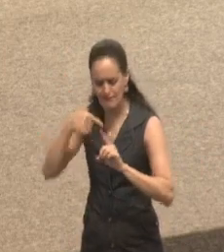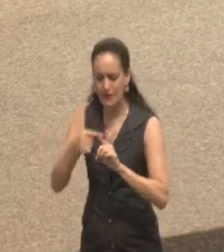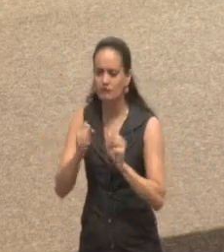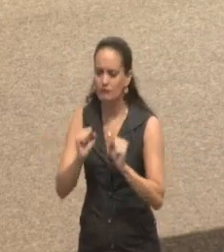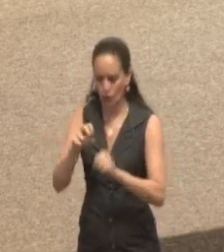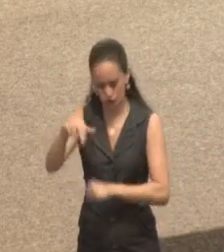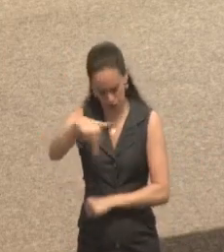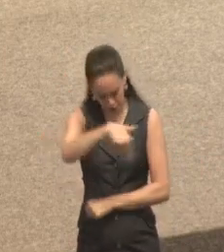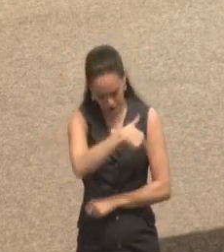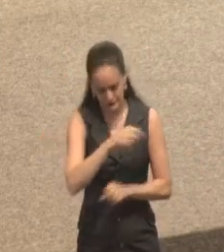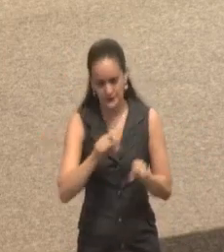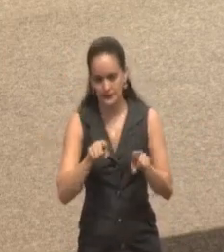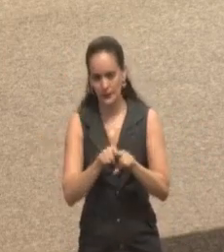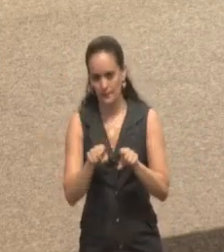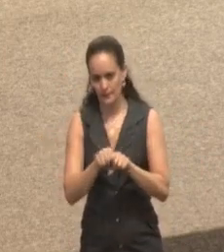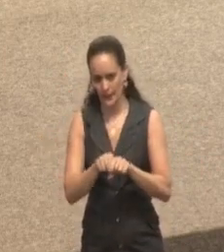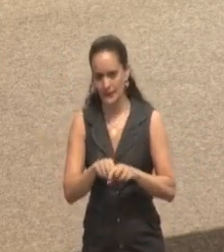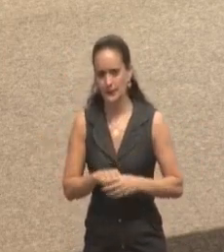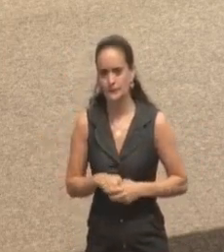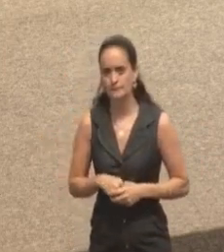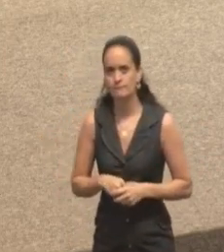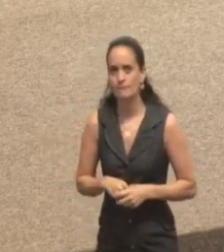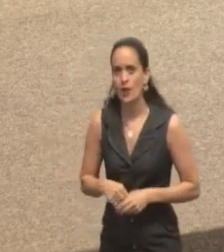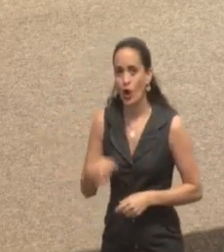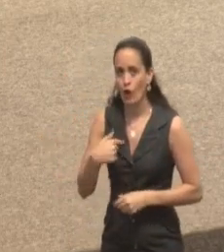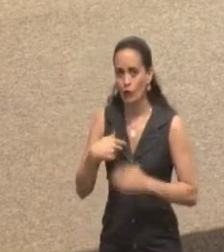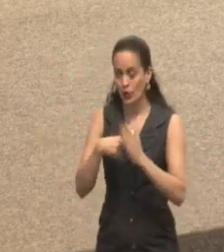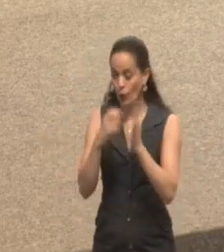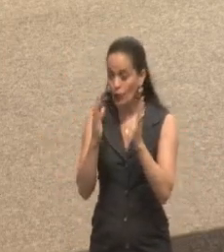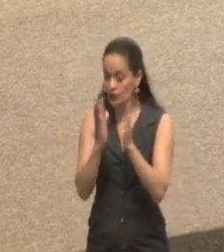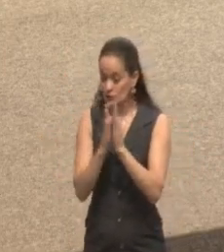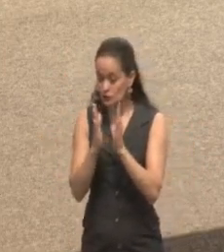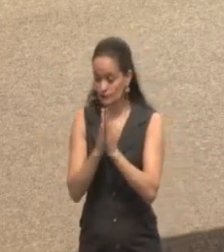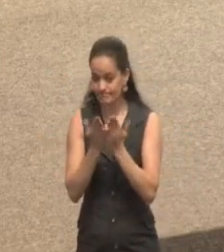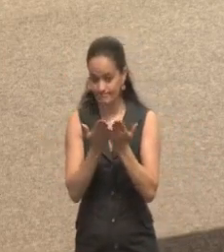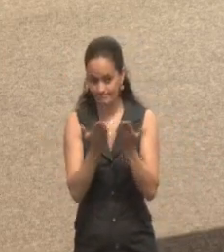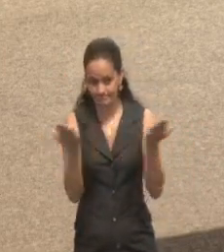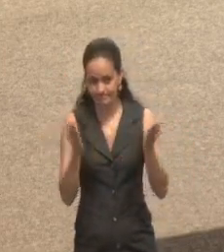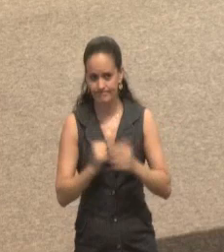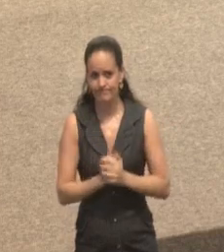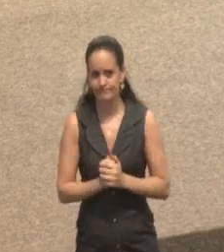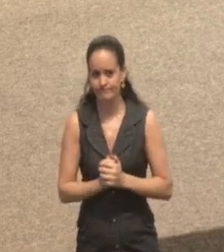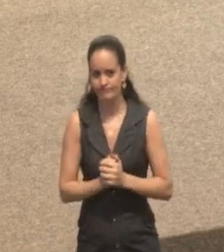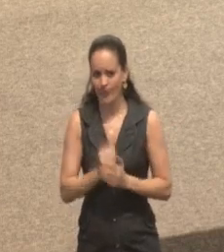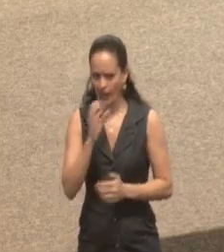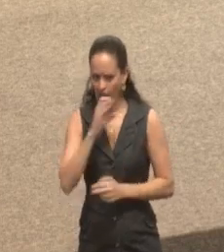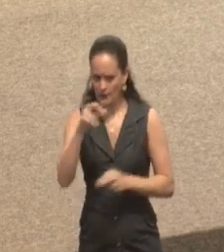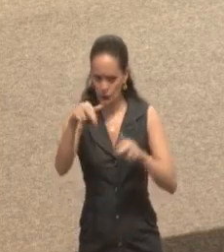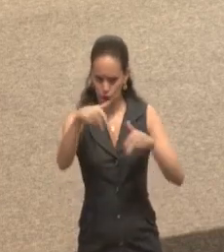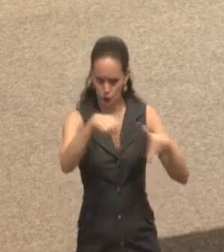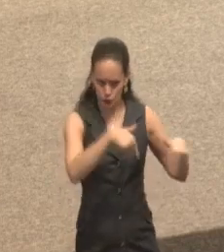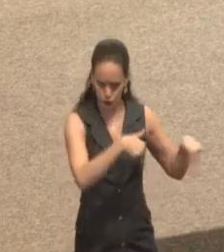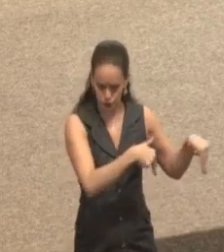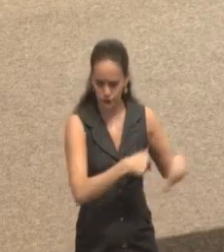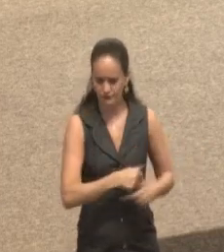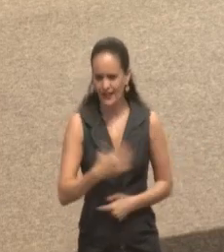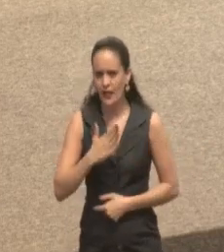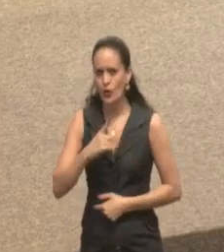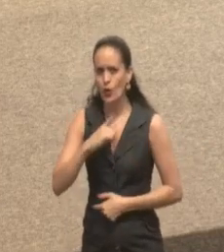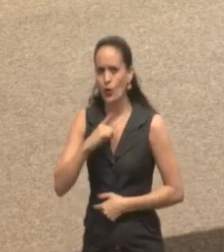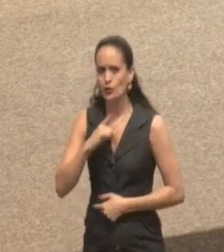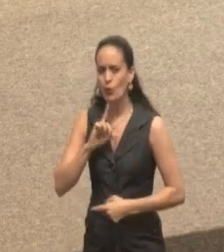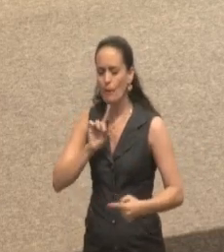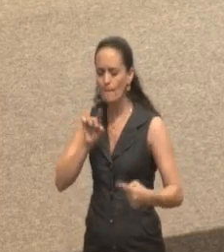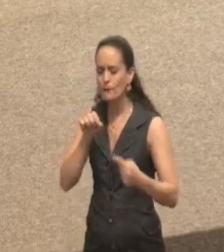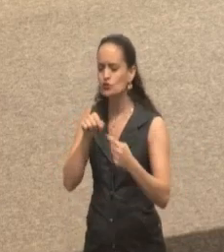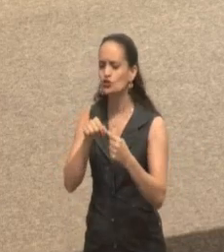orar comigo aqui na frente. Eu vou estar aqui orando com você. Sai do seu lugar rapidamente para a gente orar. Pastor, eu tenho um motivo aqui que